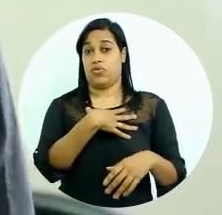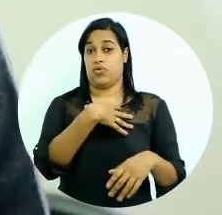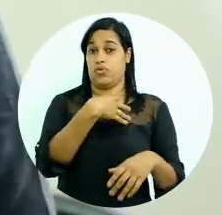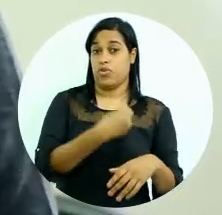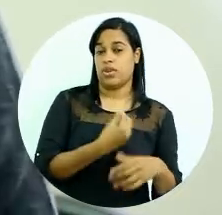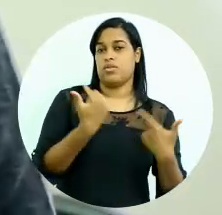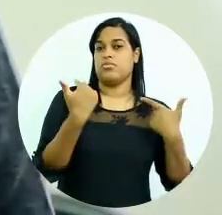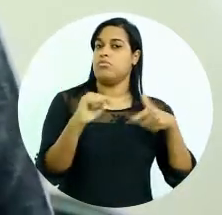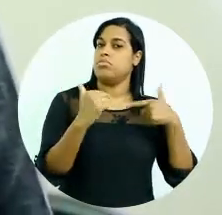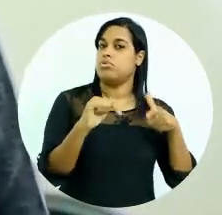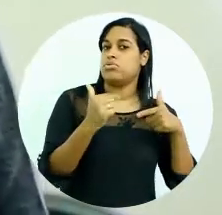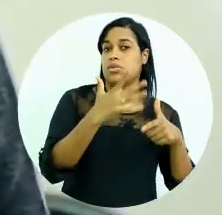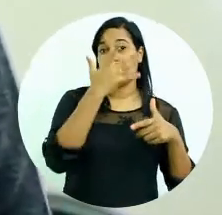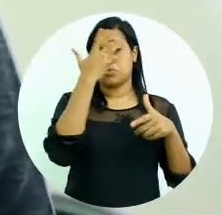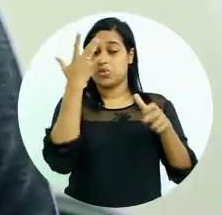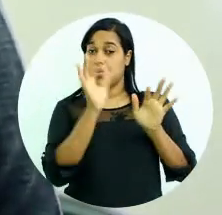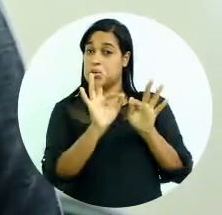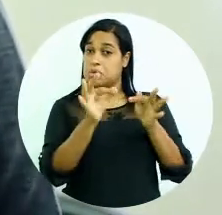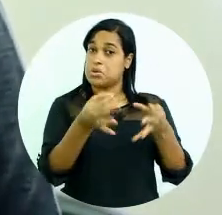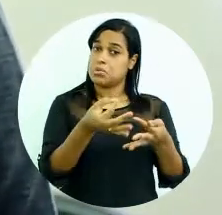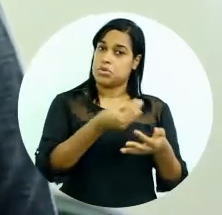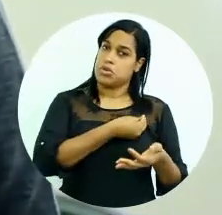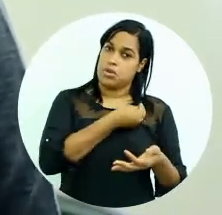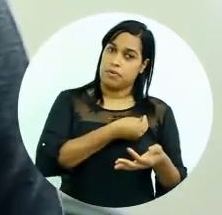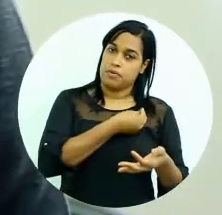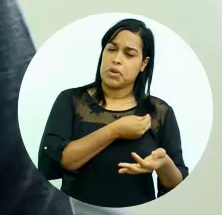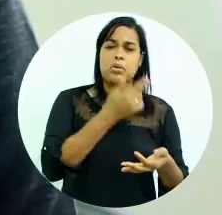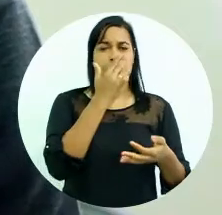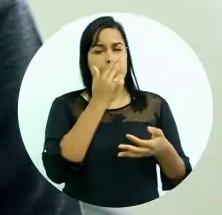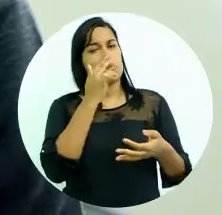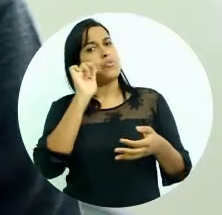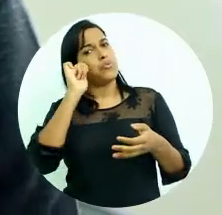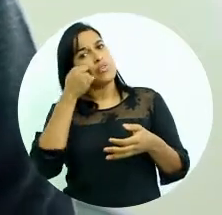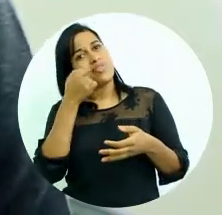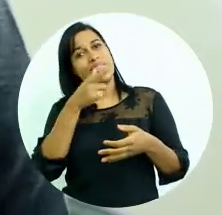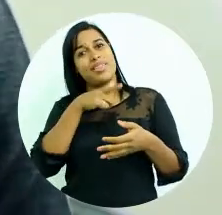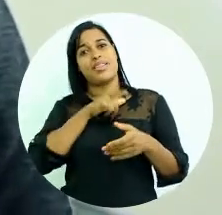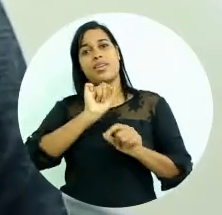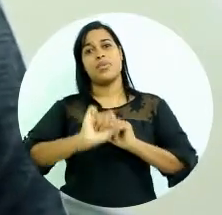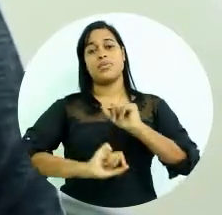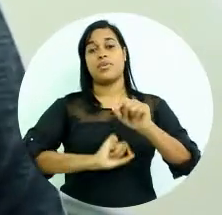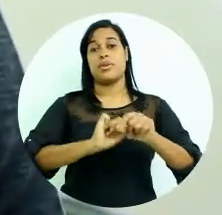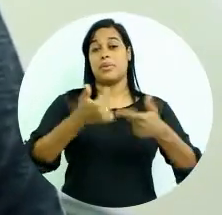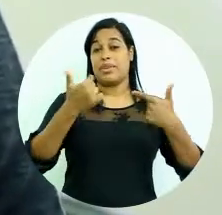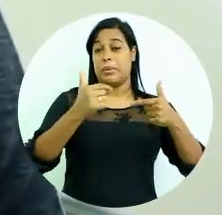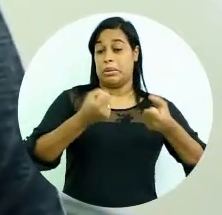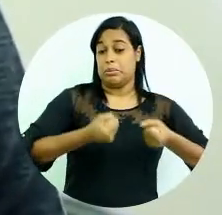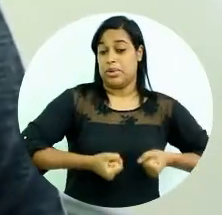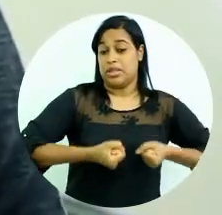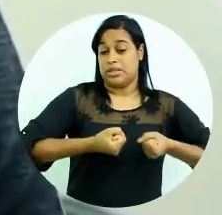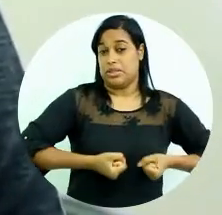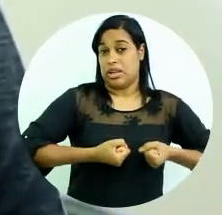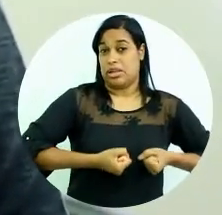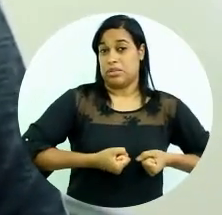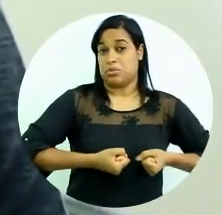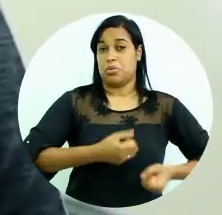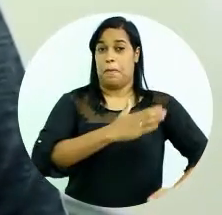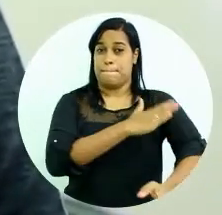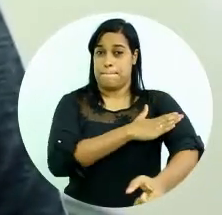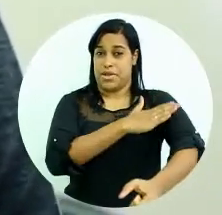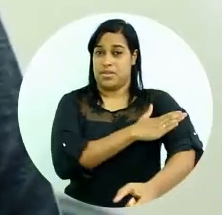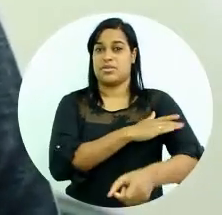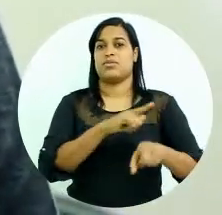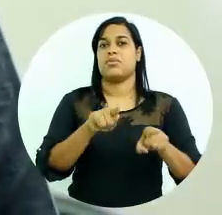enquanto os trabalhadores, as pessoas humildes e mesmo os escravos que realizavam o trabalho pesado, o